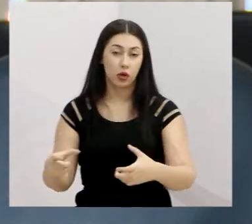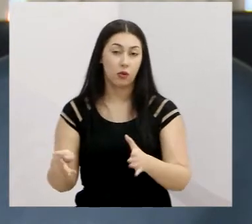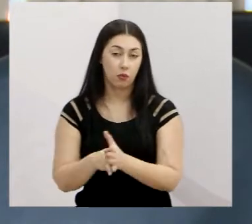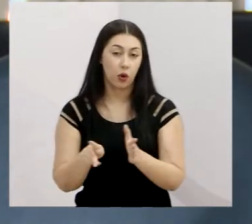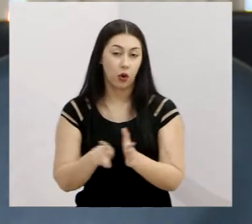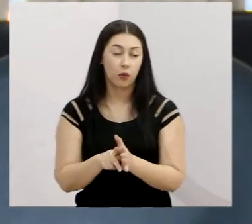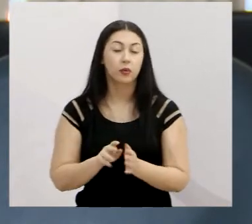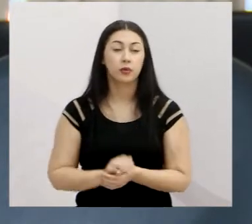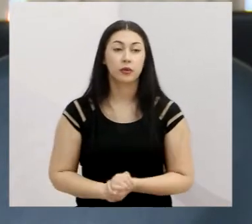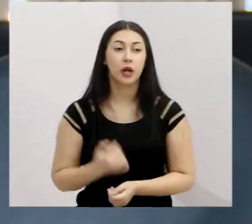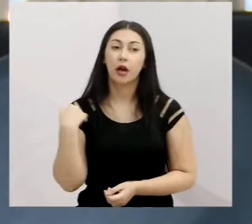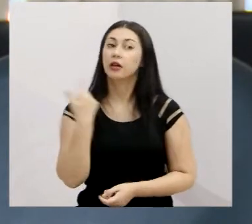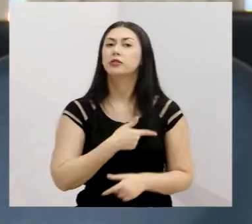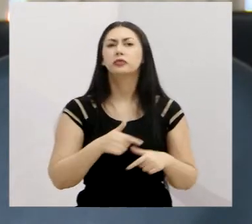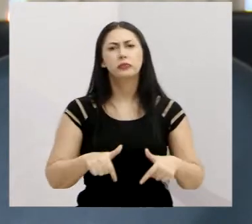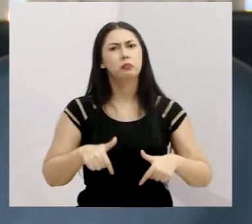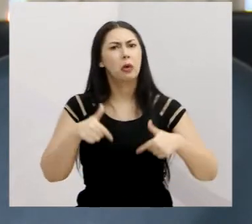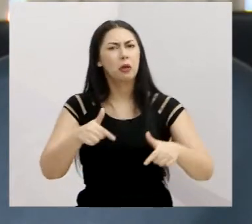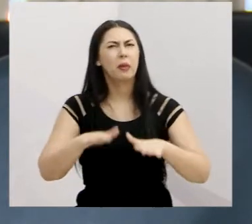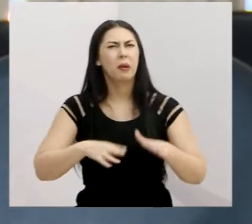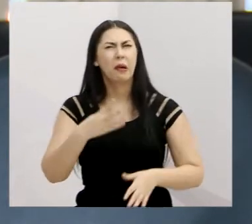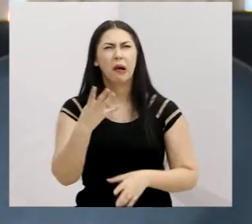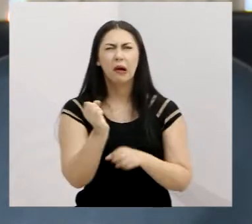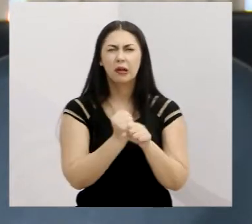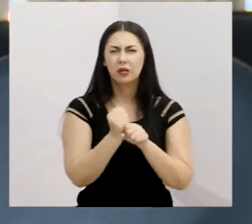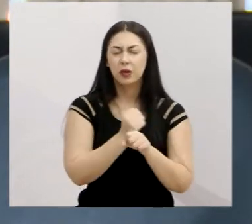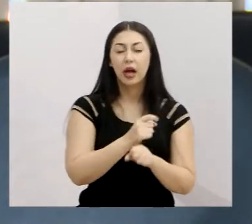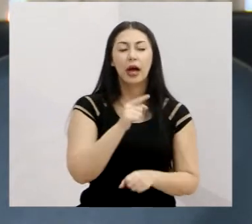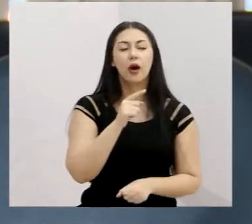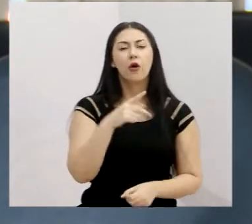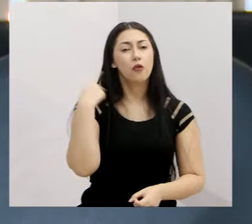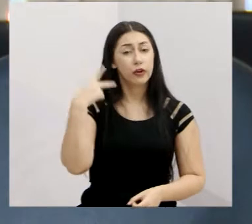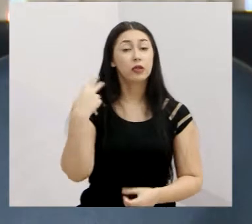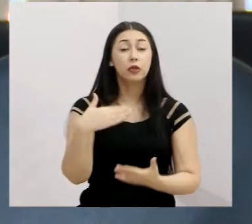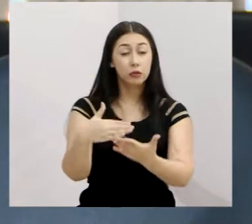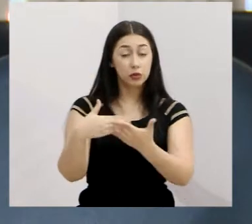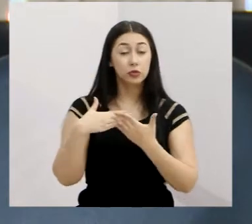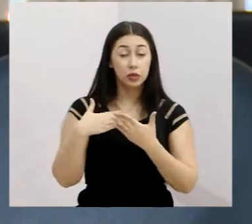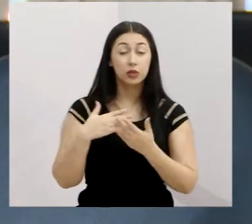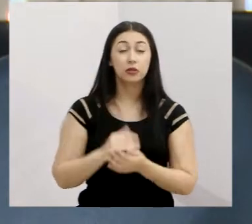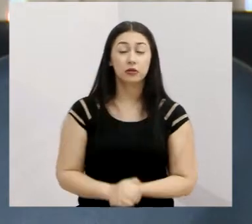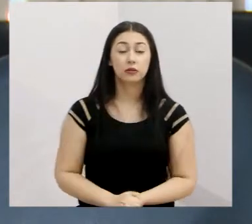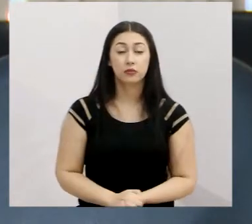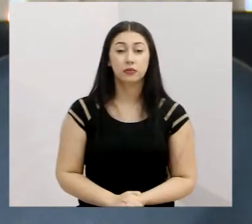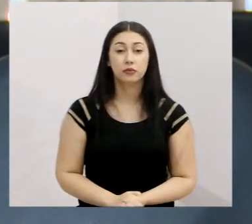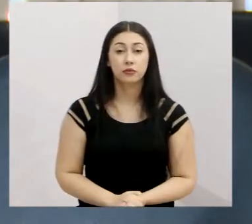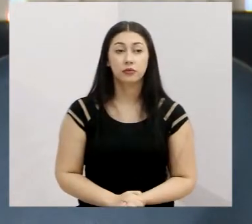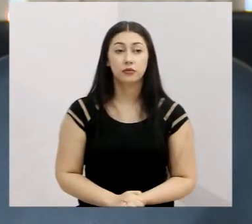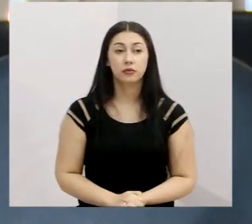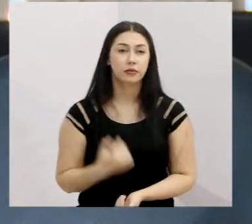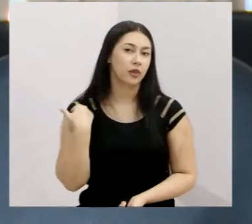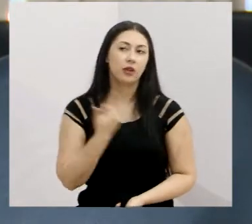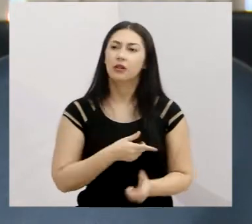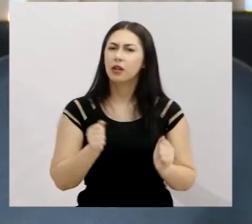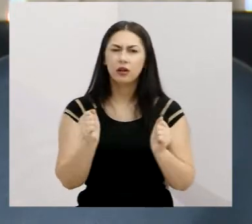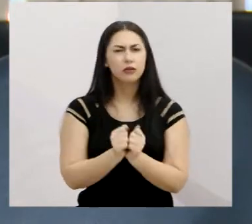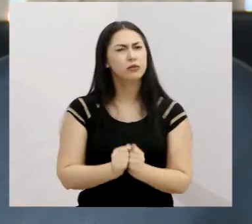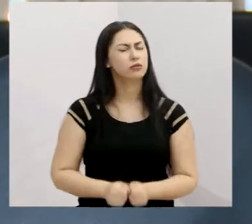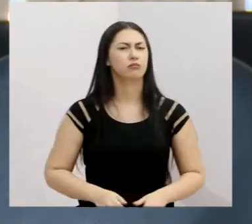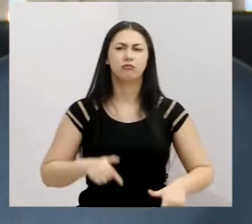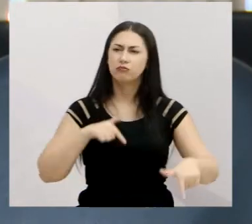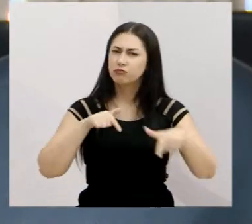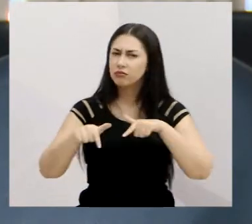então hoje a gente tá nessa luta 4 anos do Palmito em tem me acompanhado daí então vez estamos